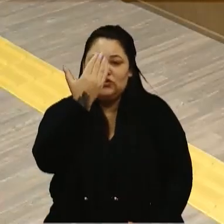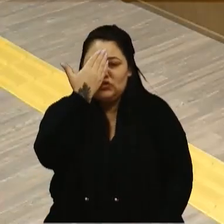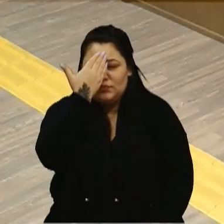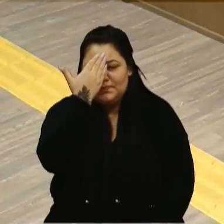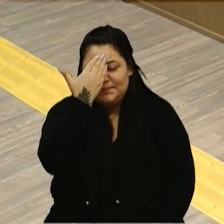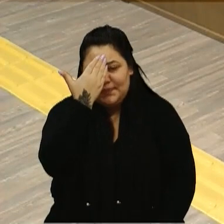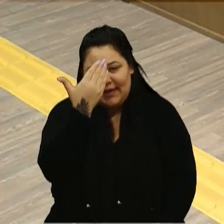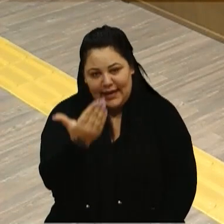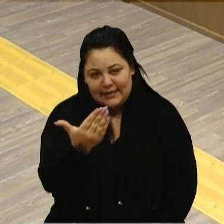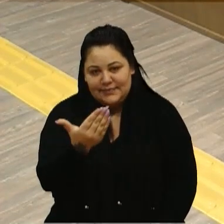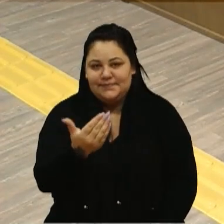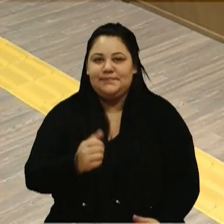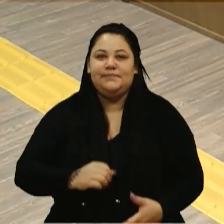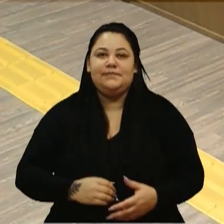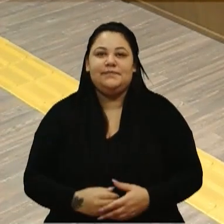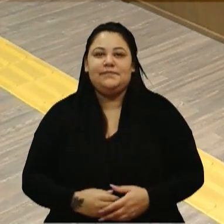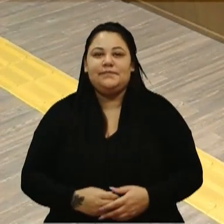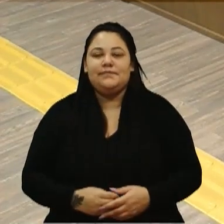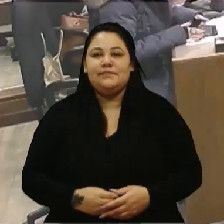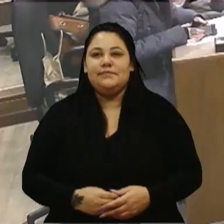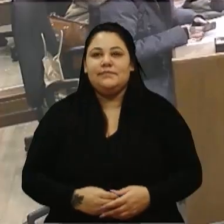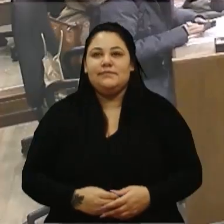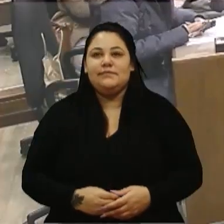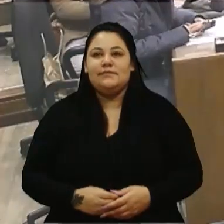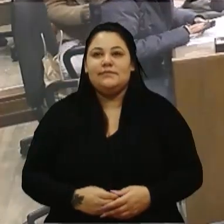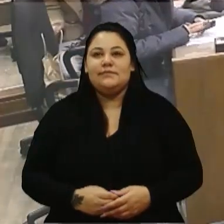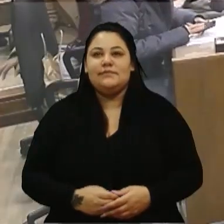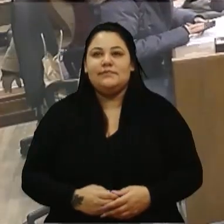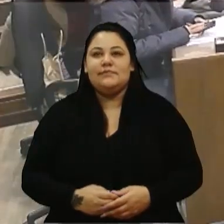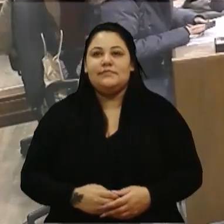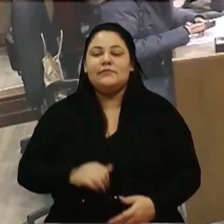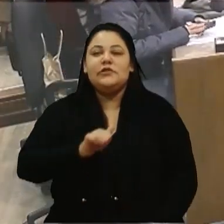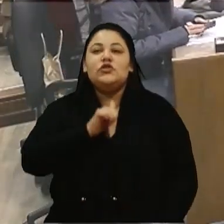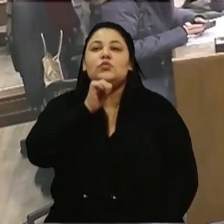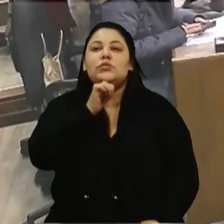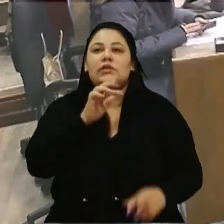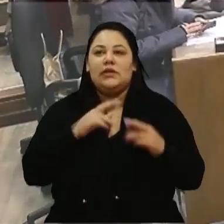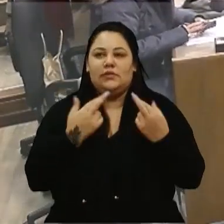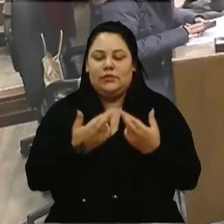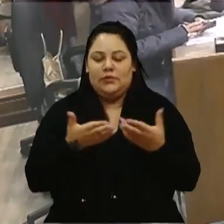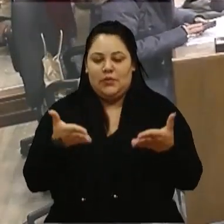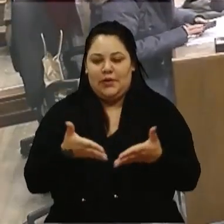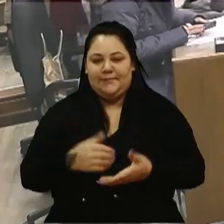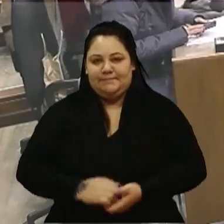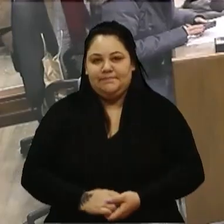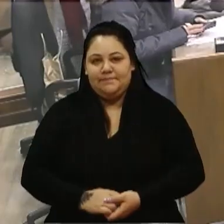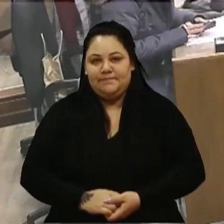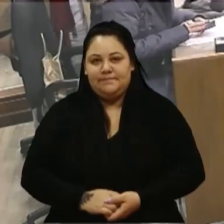Nós vamos suspender a sessão.